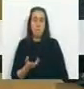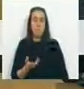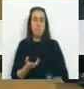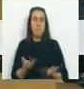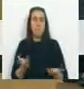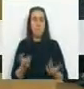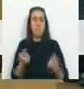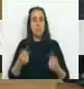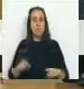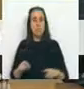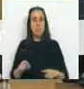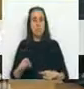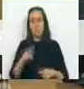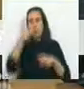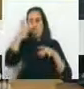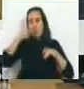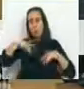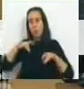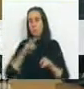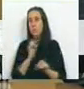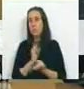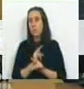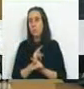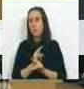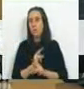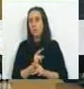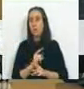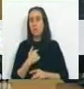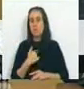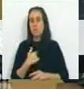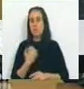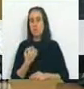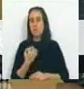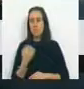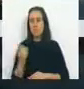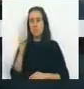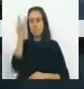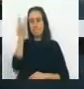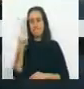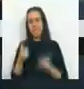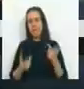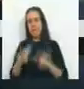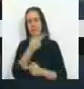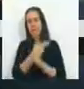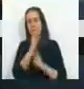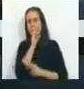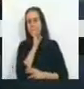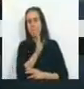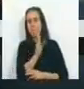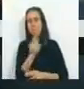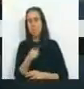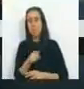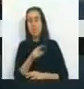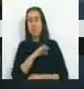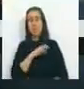então só podemos concluir outra coisa. É que há aqui uma crítica muito direta e frontal